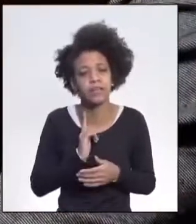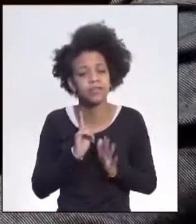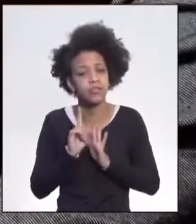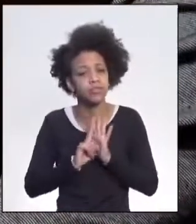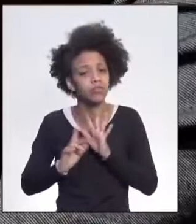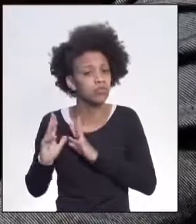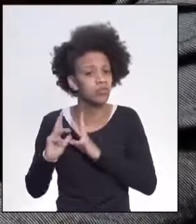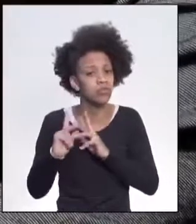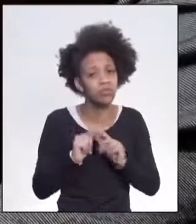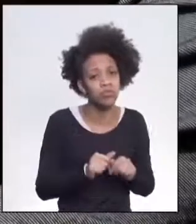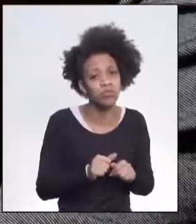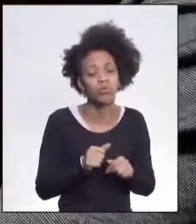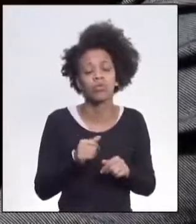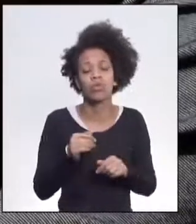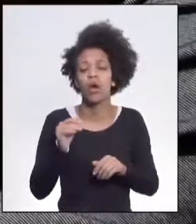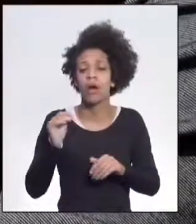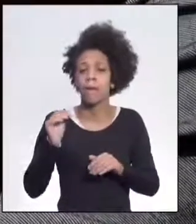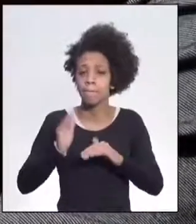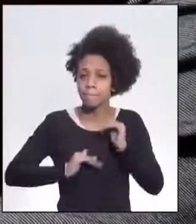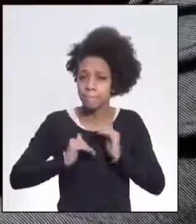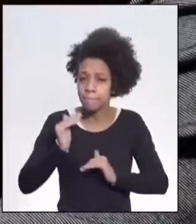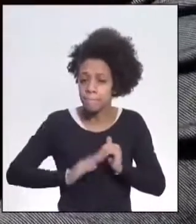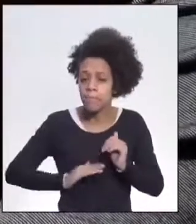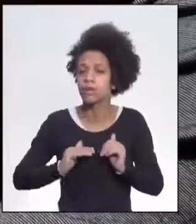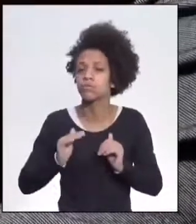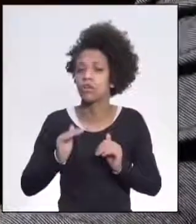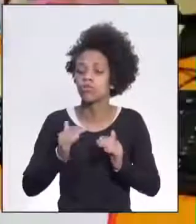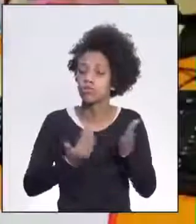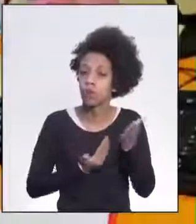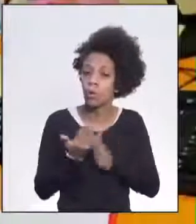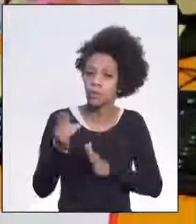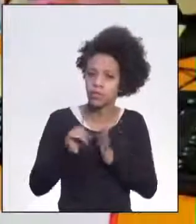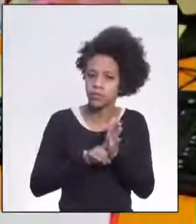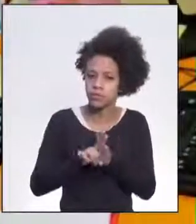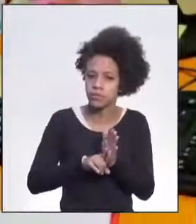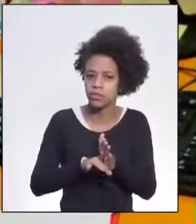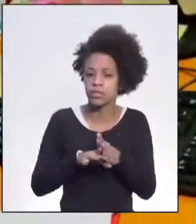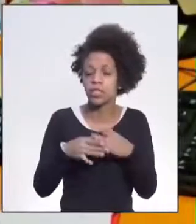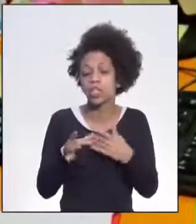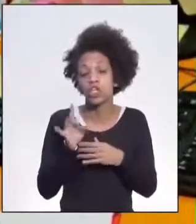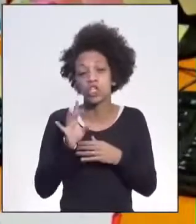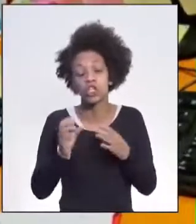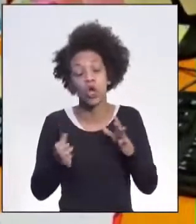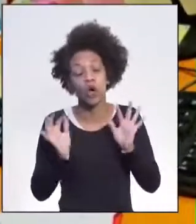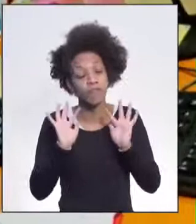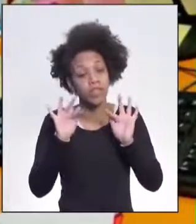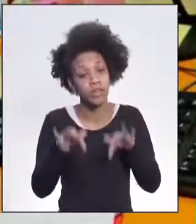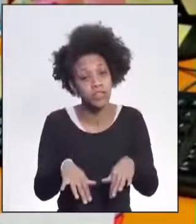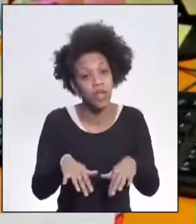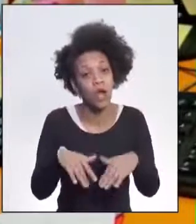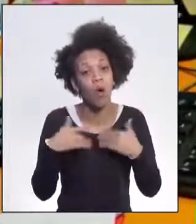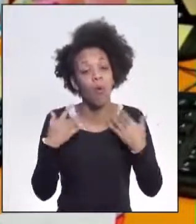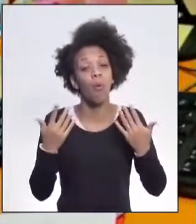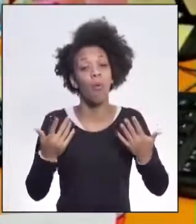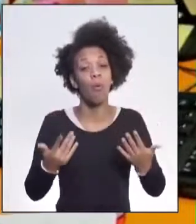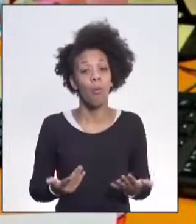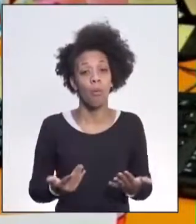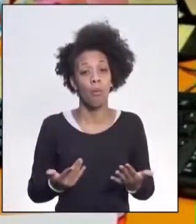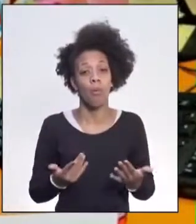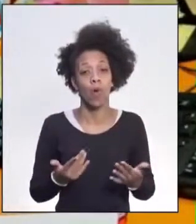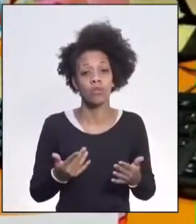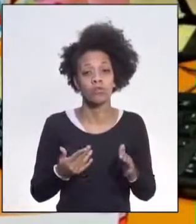material para dar início a uma nova pesquisa. E uma pesquisa só se dá por concluída a partir do momento em que